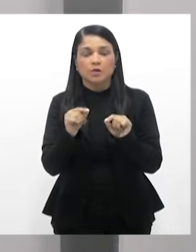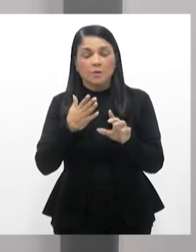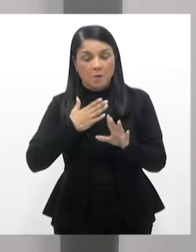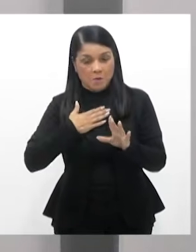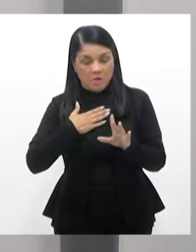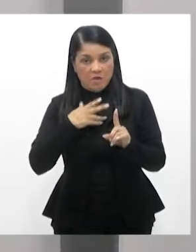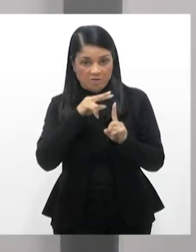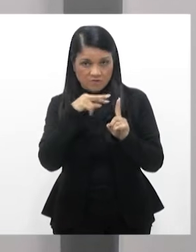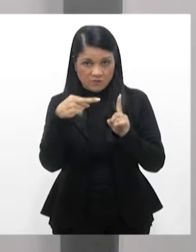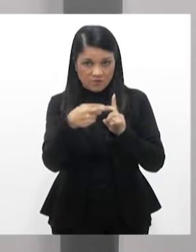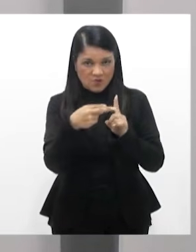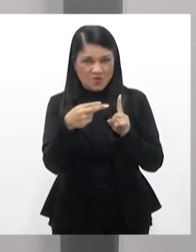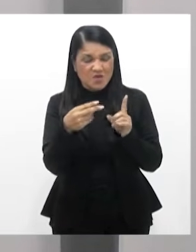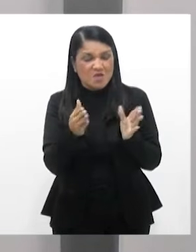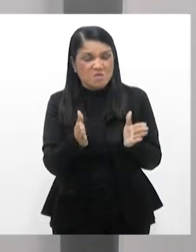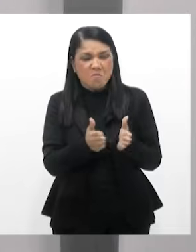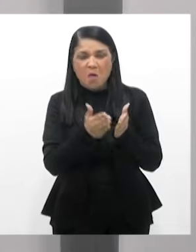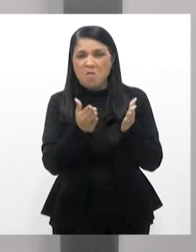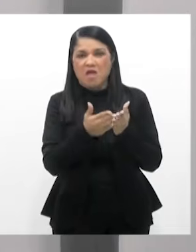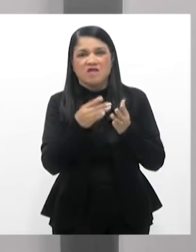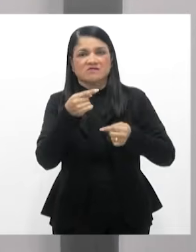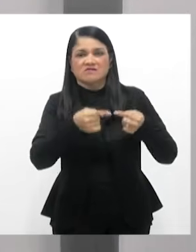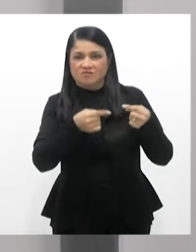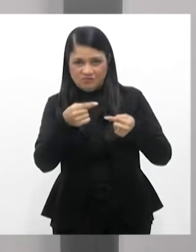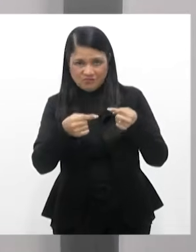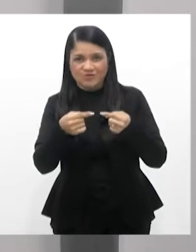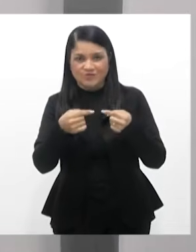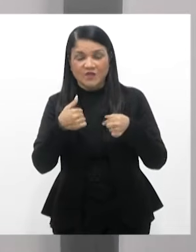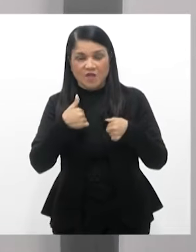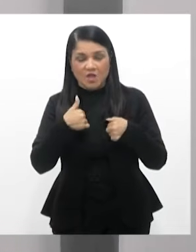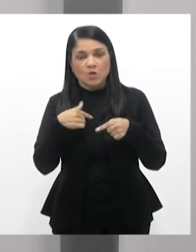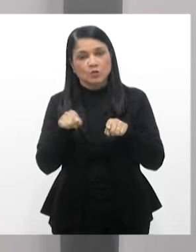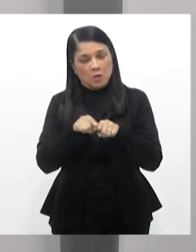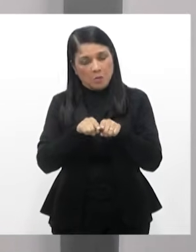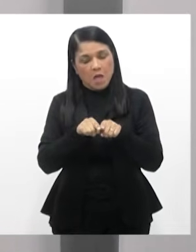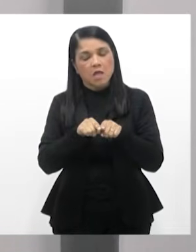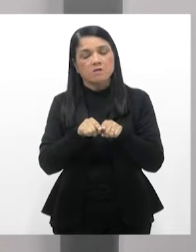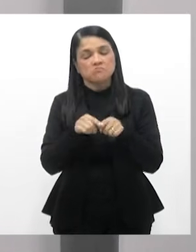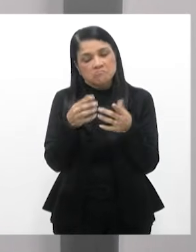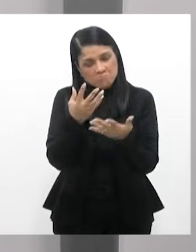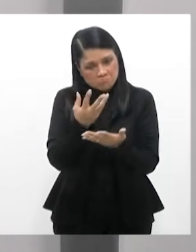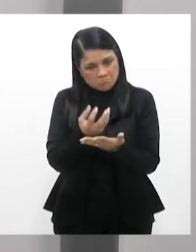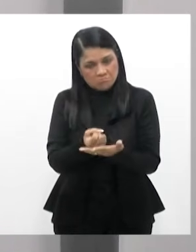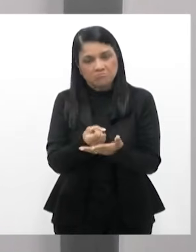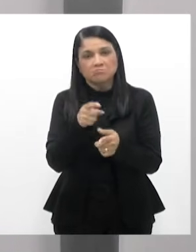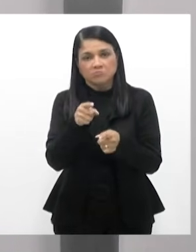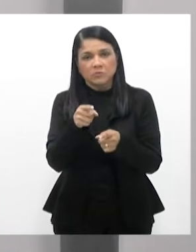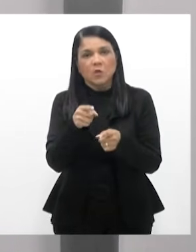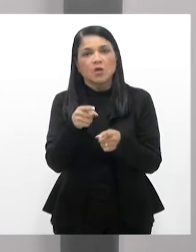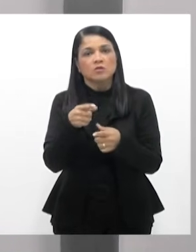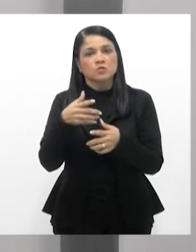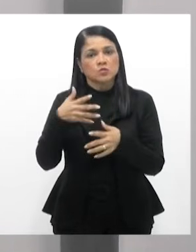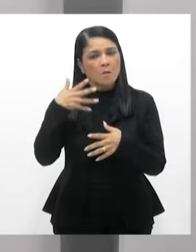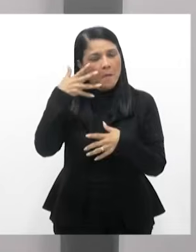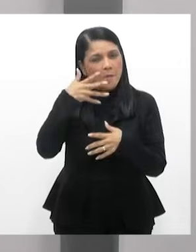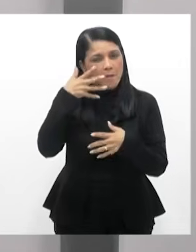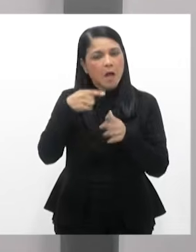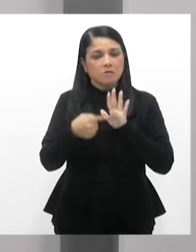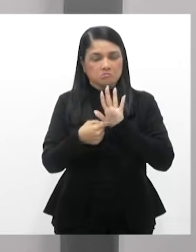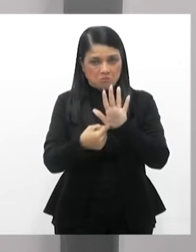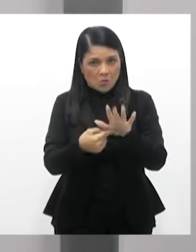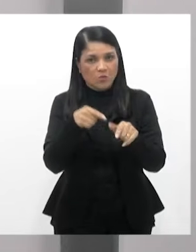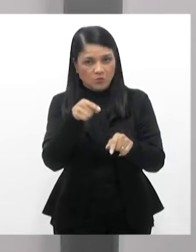ver, empobreceria a discussão. E eu também fiz esse exercício de acatar com muita pertinência que Vossa Excelência